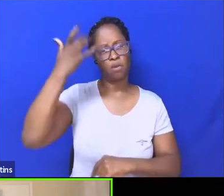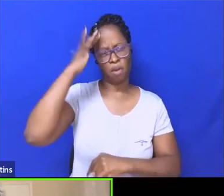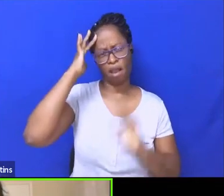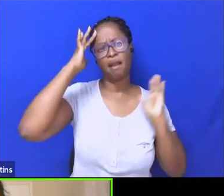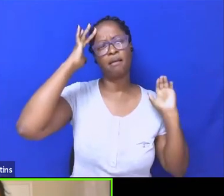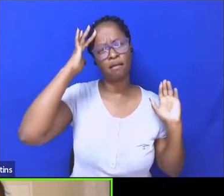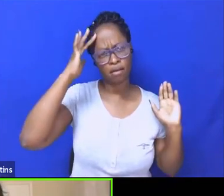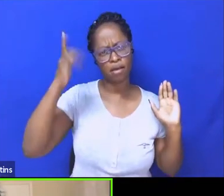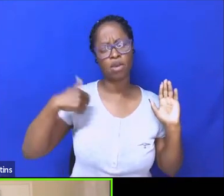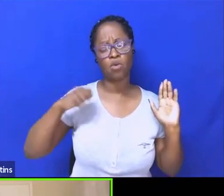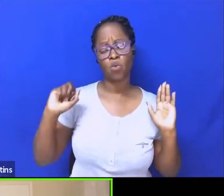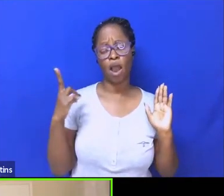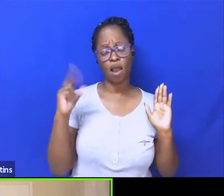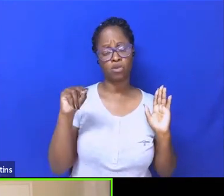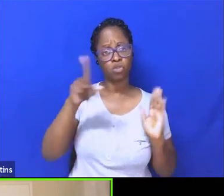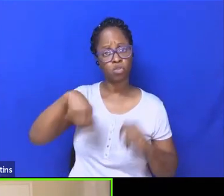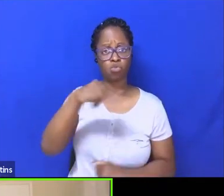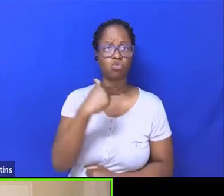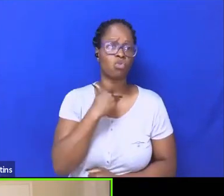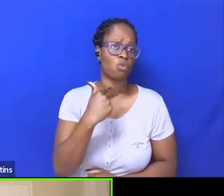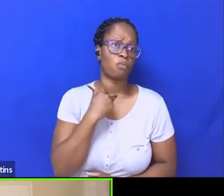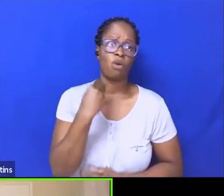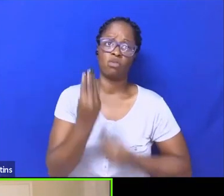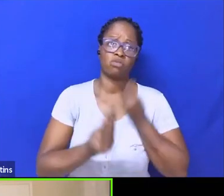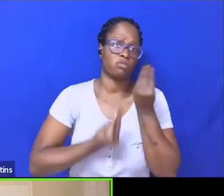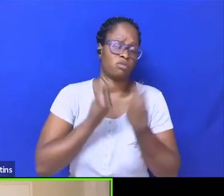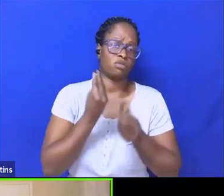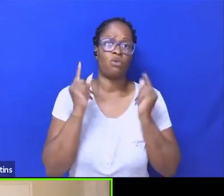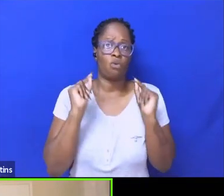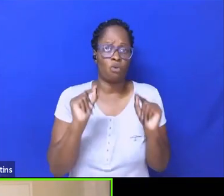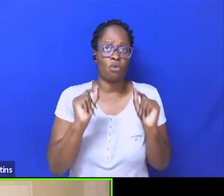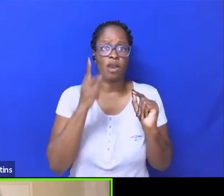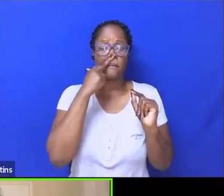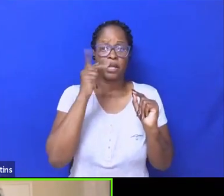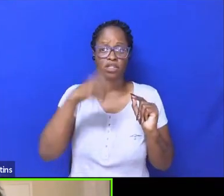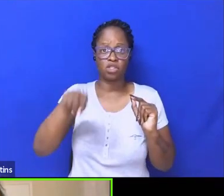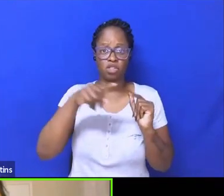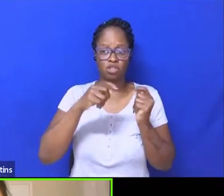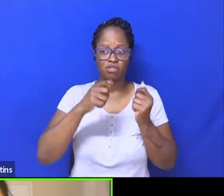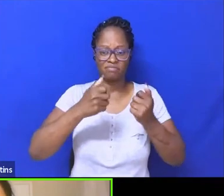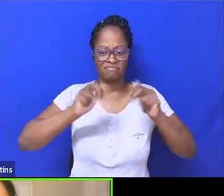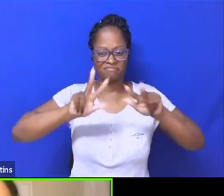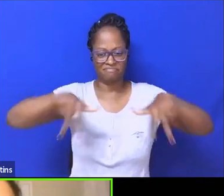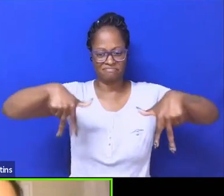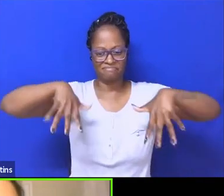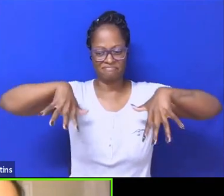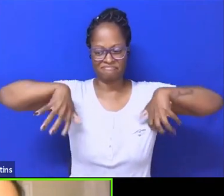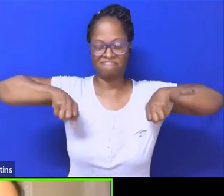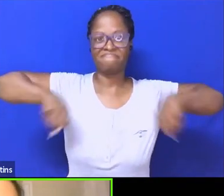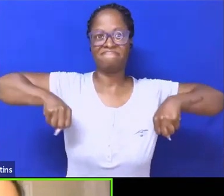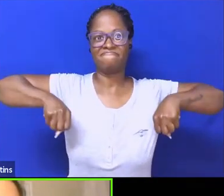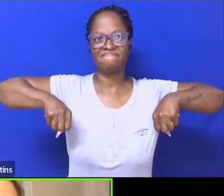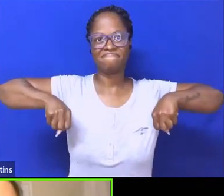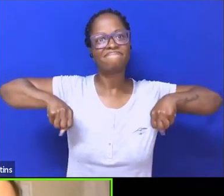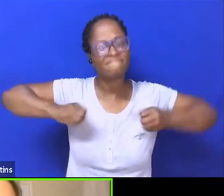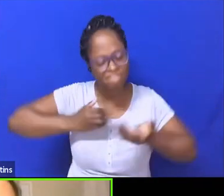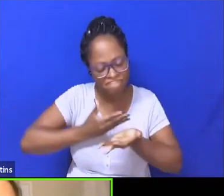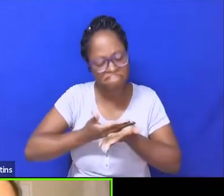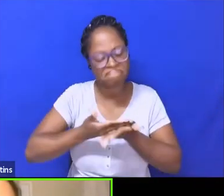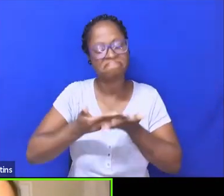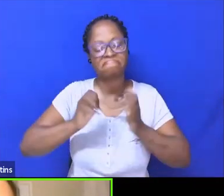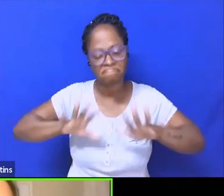que estamos recién começando e que a potência do movimento feminista contemporâneo e a